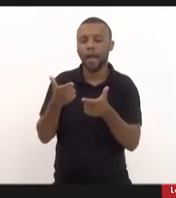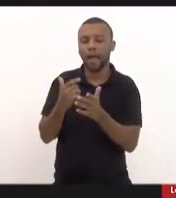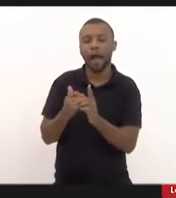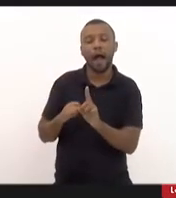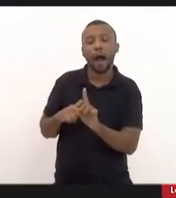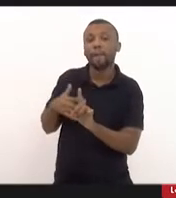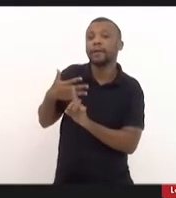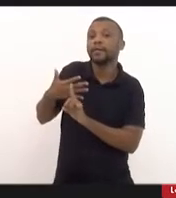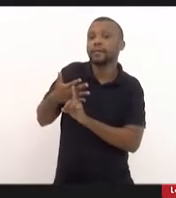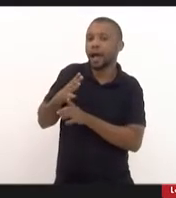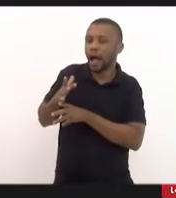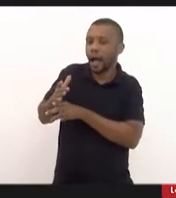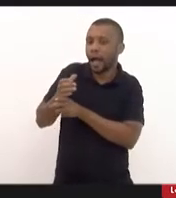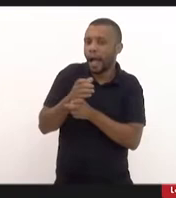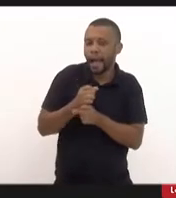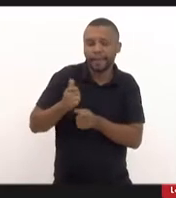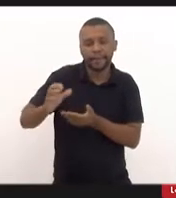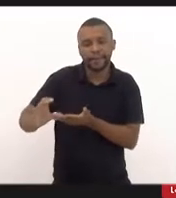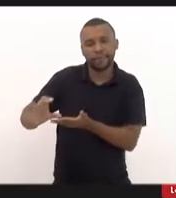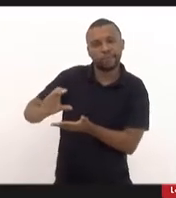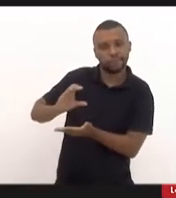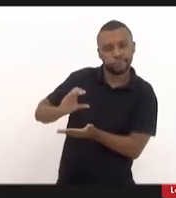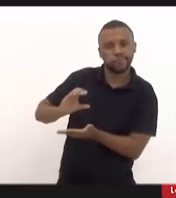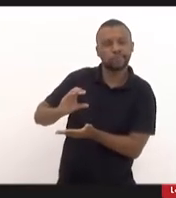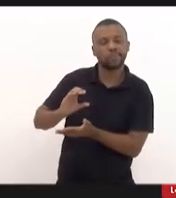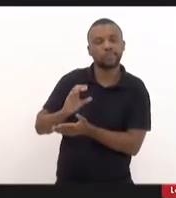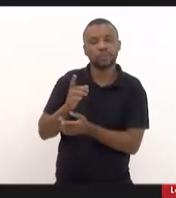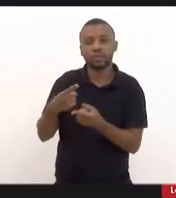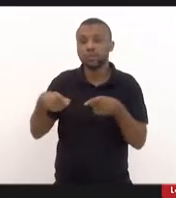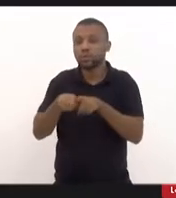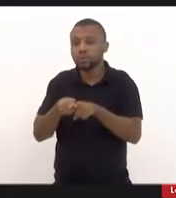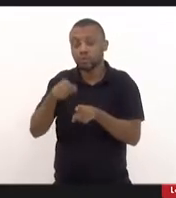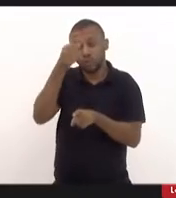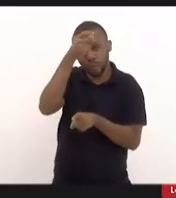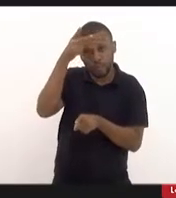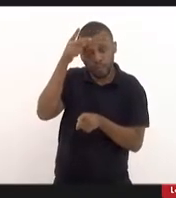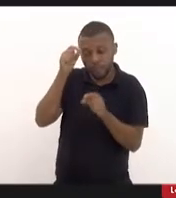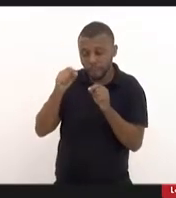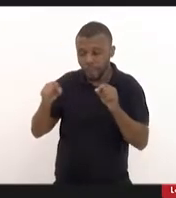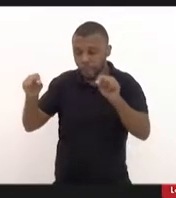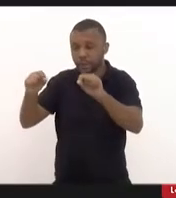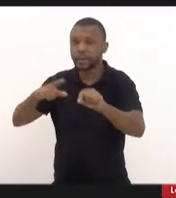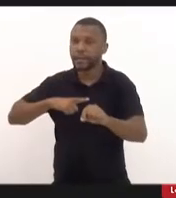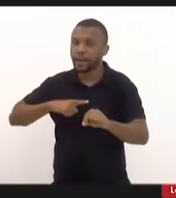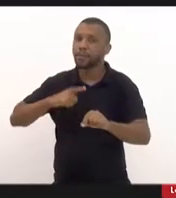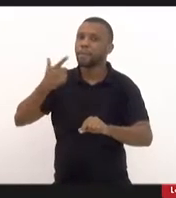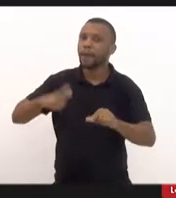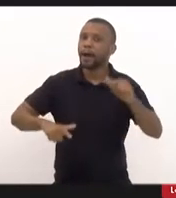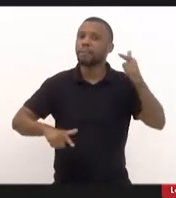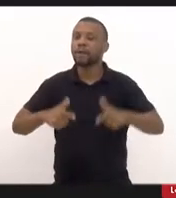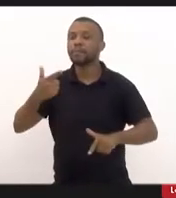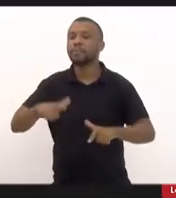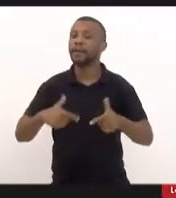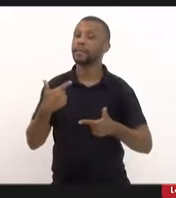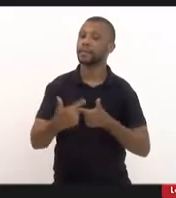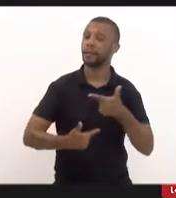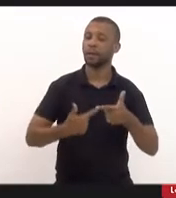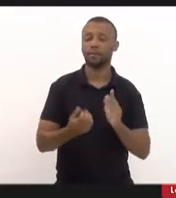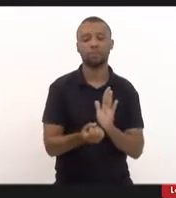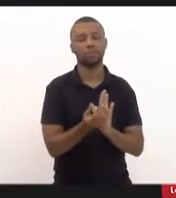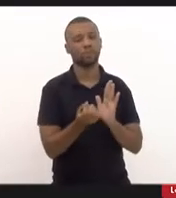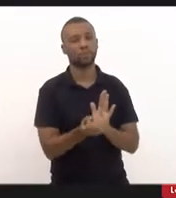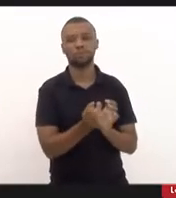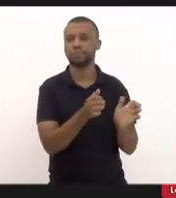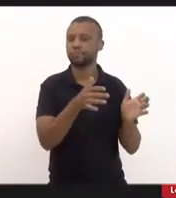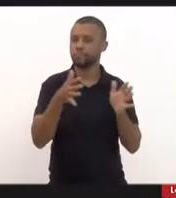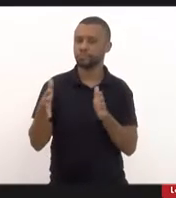média, né, do conjunto dos municípios, atraindo mais atividade produtiva, porque você não tem clima no